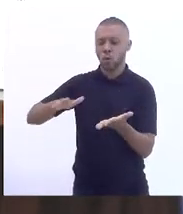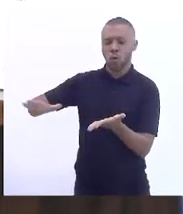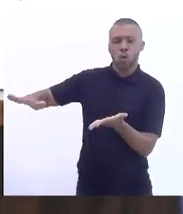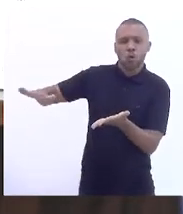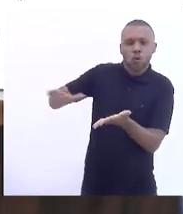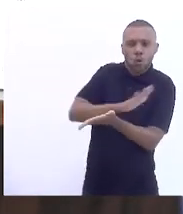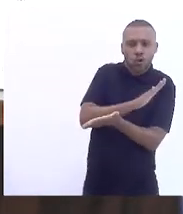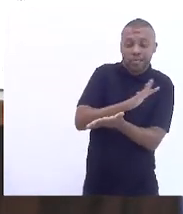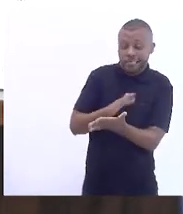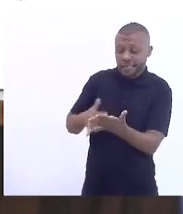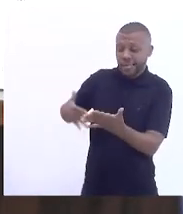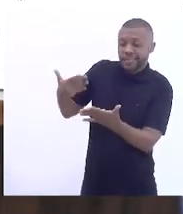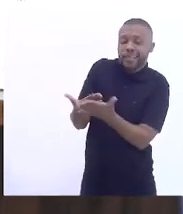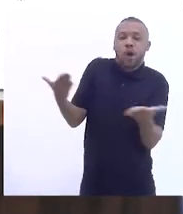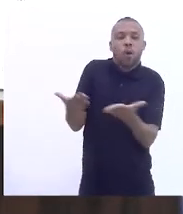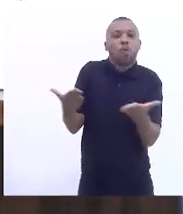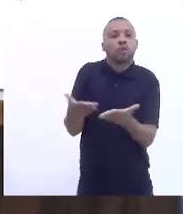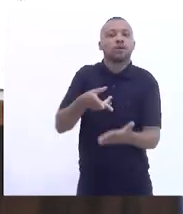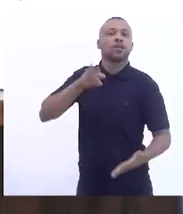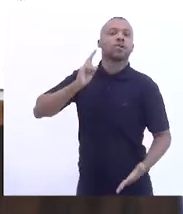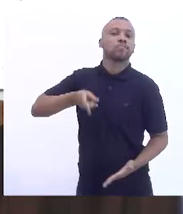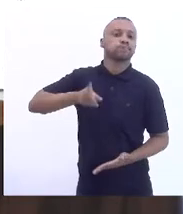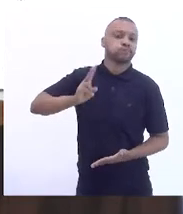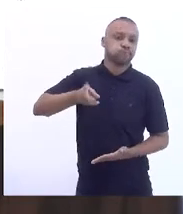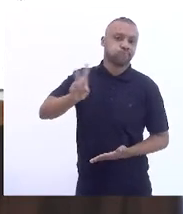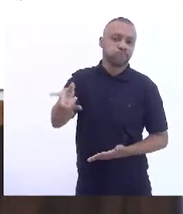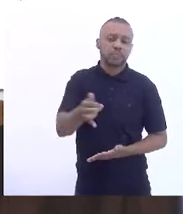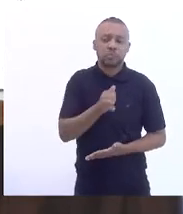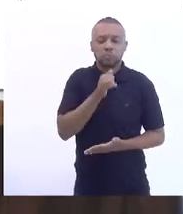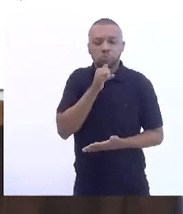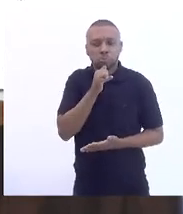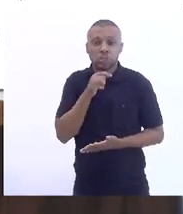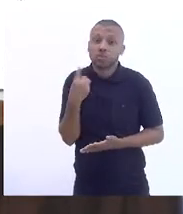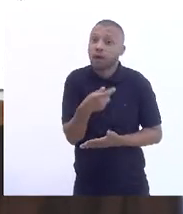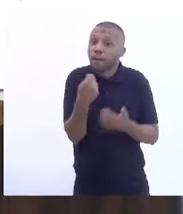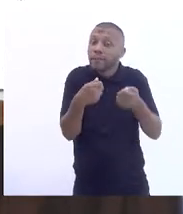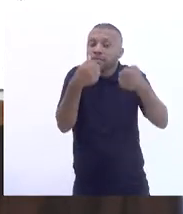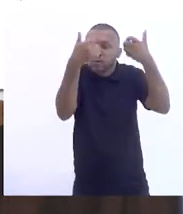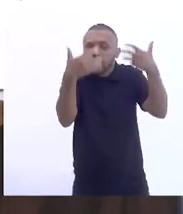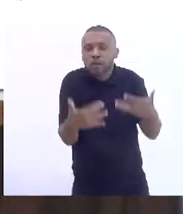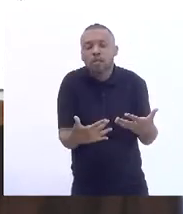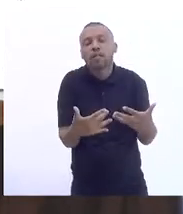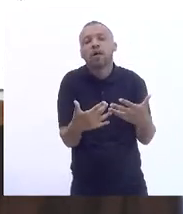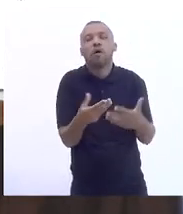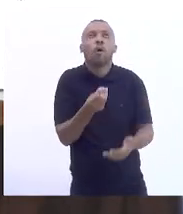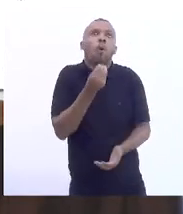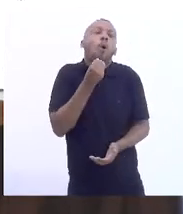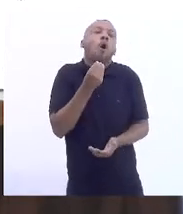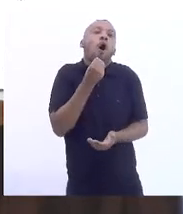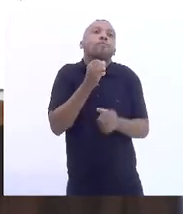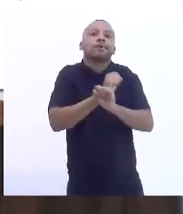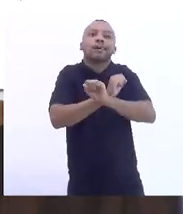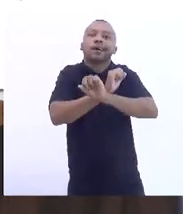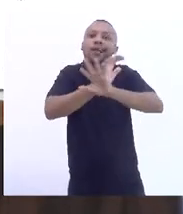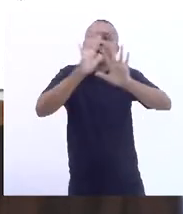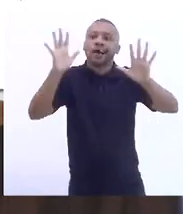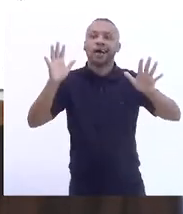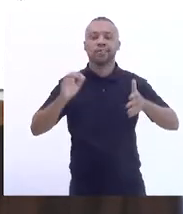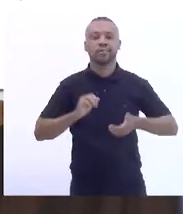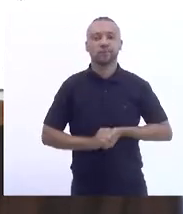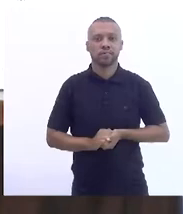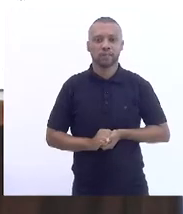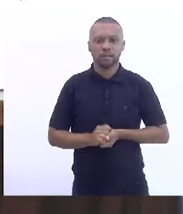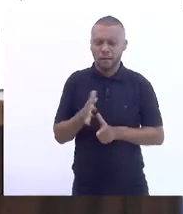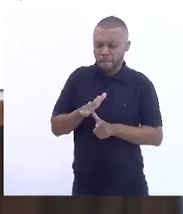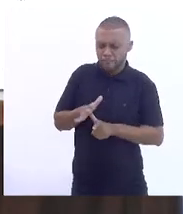e ele ainda segue é infelizmente é necessário que digamos o Óbvio um caça não pode